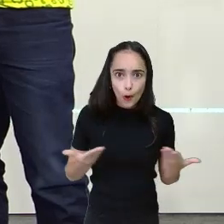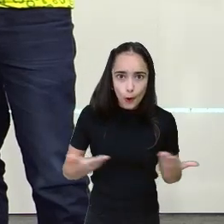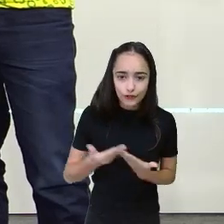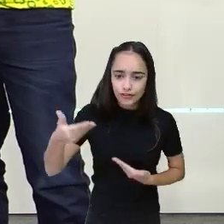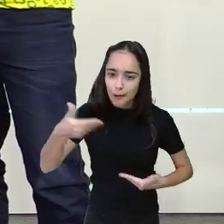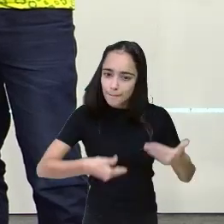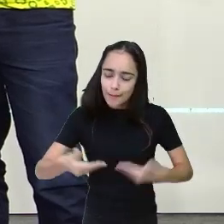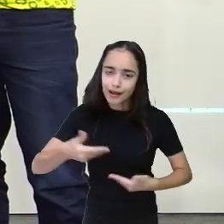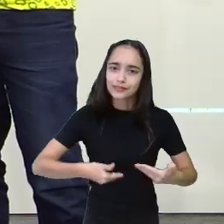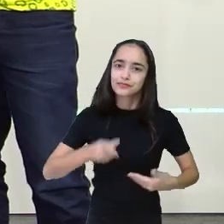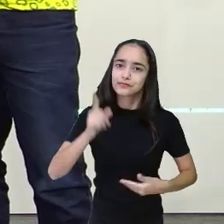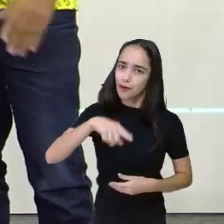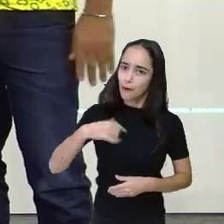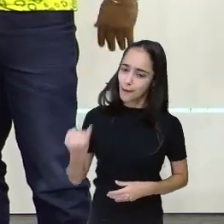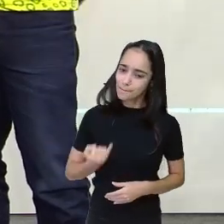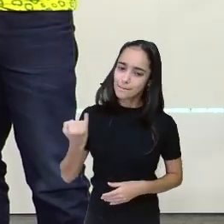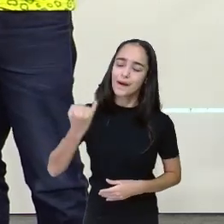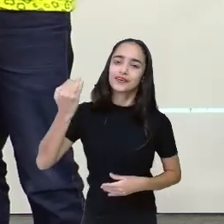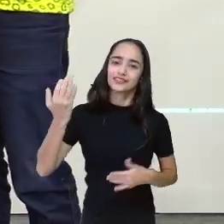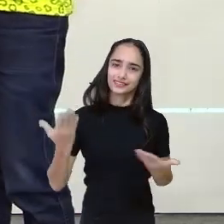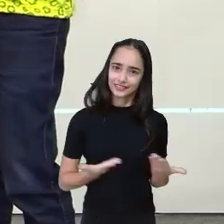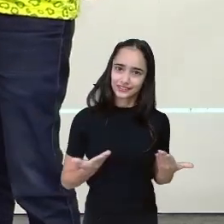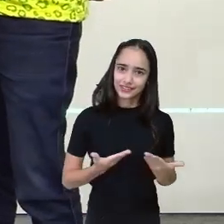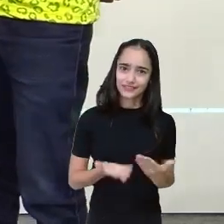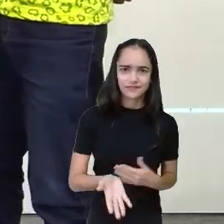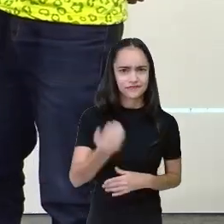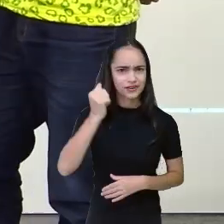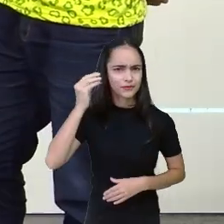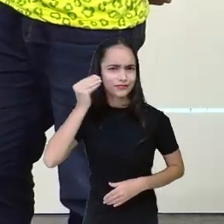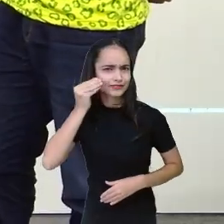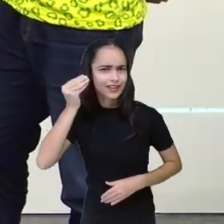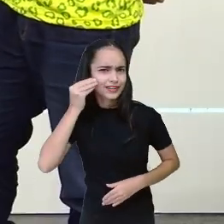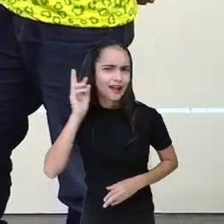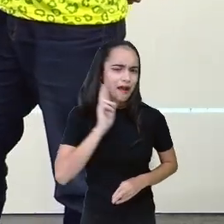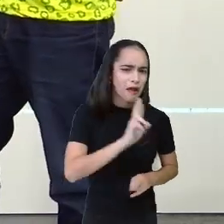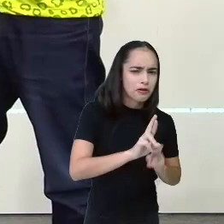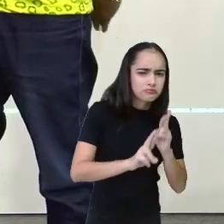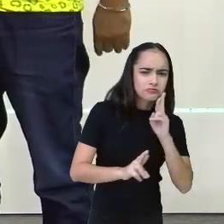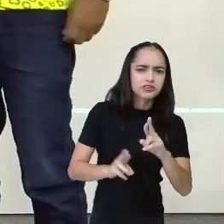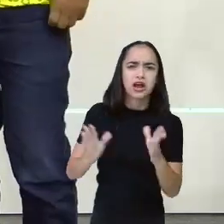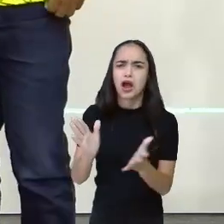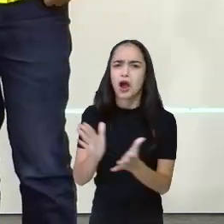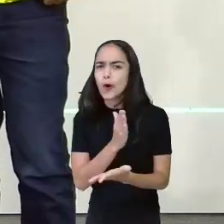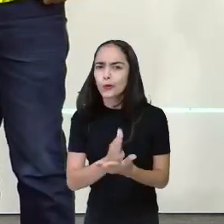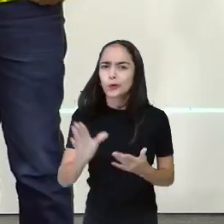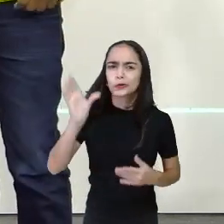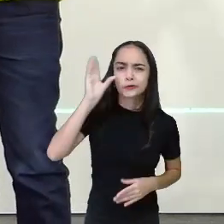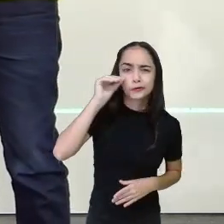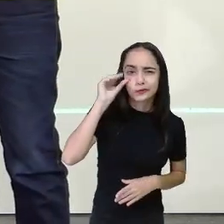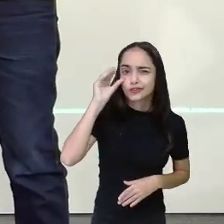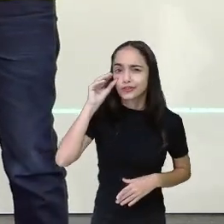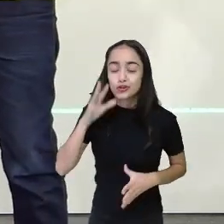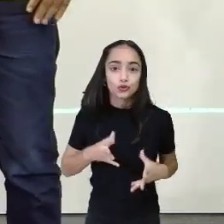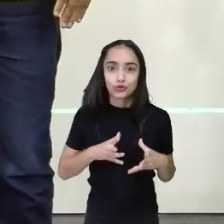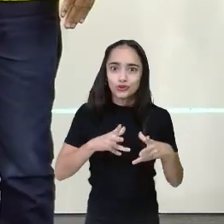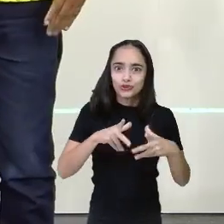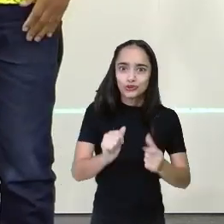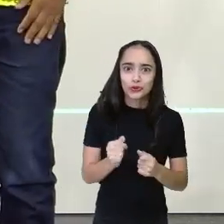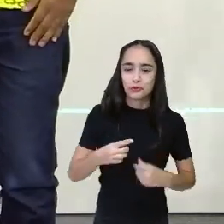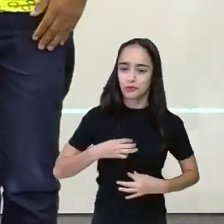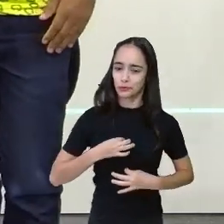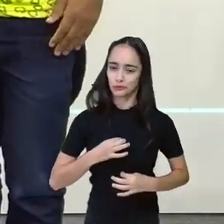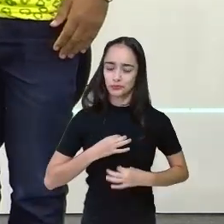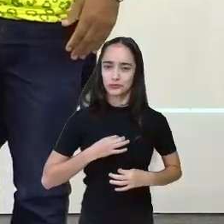aqui será de grande importância, tá? Vamos tentar responder aí algumas curiosidades da Copa do Mundo. Todo mundo na expectativa, tá todo mundo de verde e